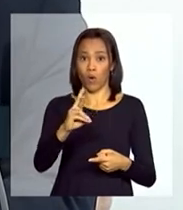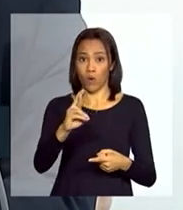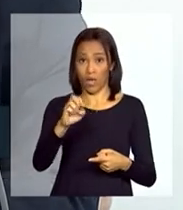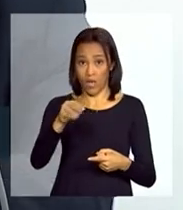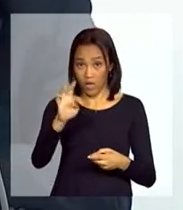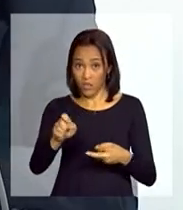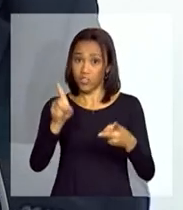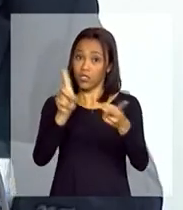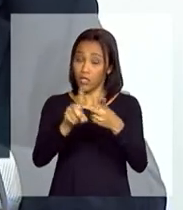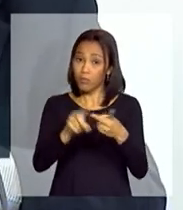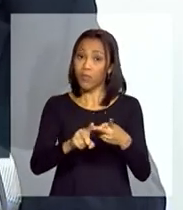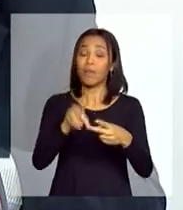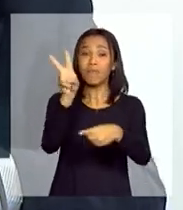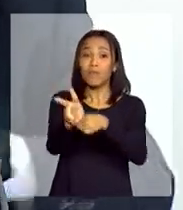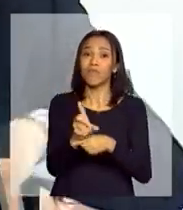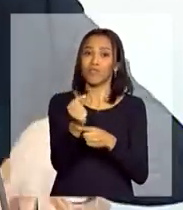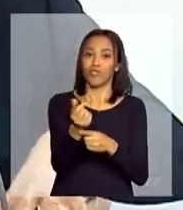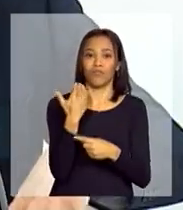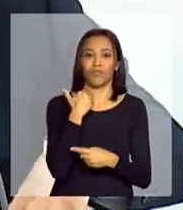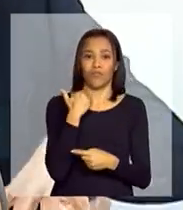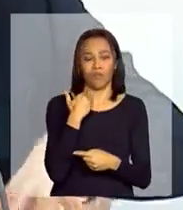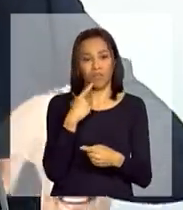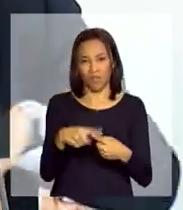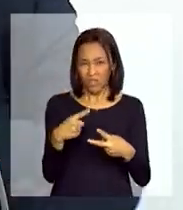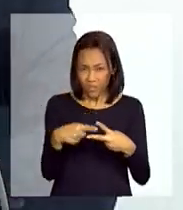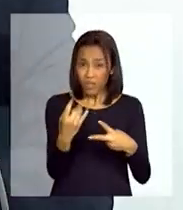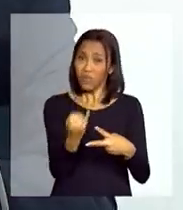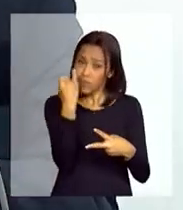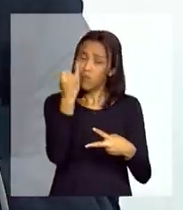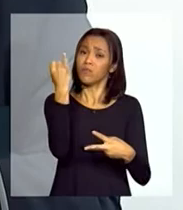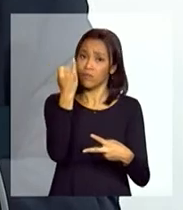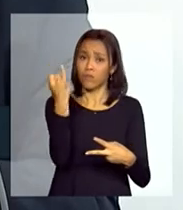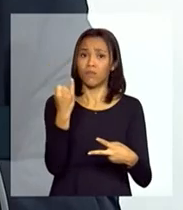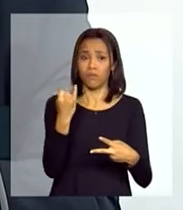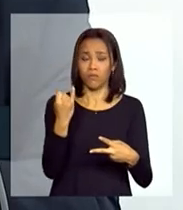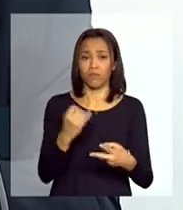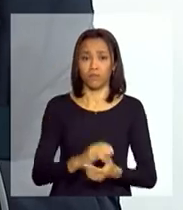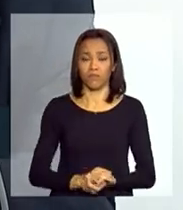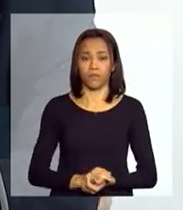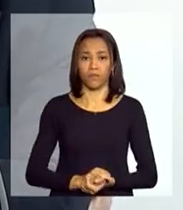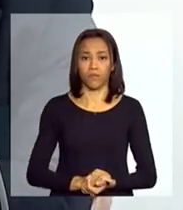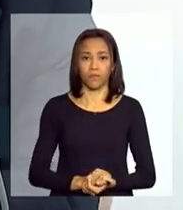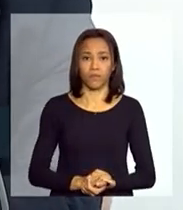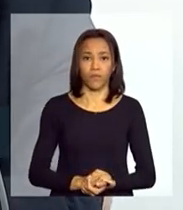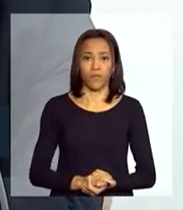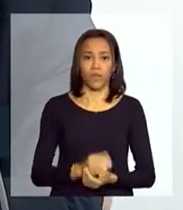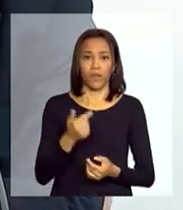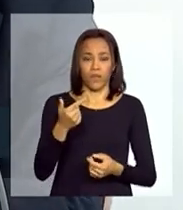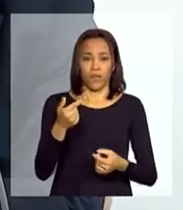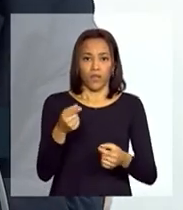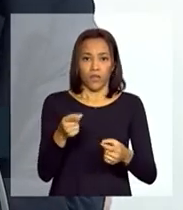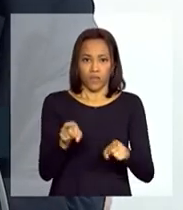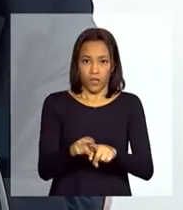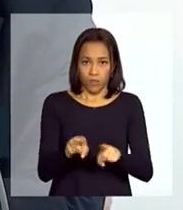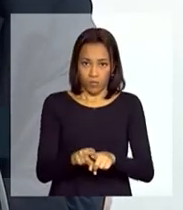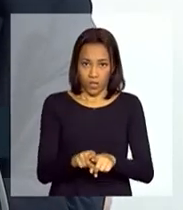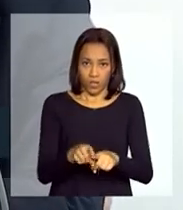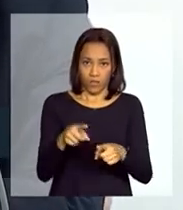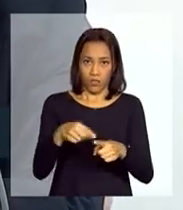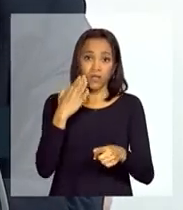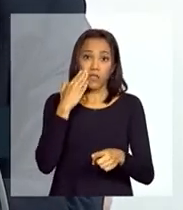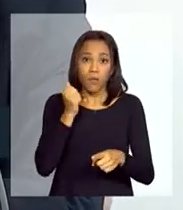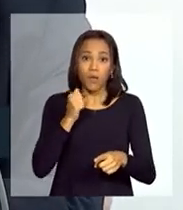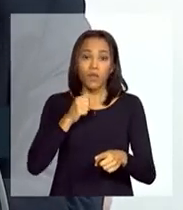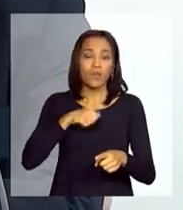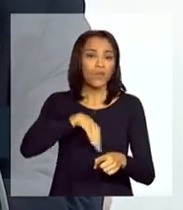portanto não é algo irrisório insignificante mas isso aqui é de muito significado é muito significativo no caso do curso efetivo total